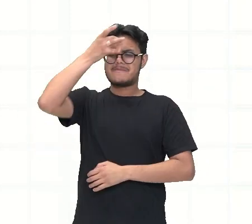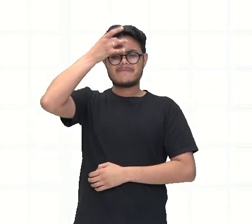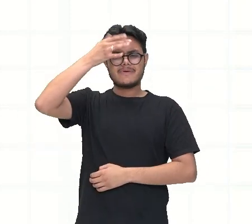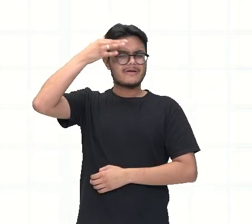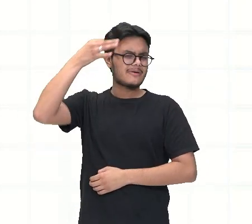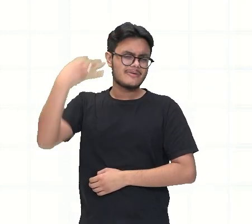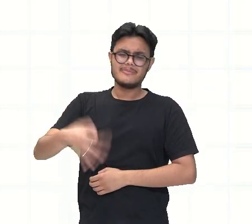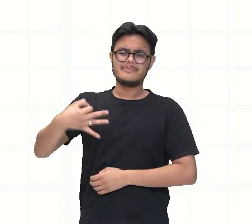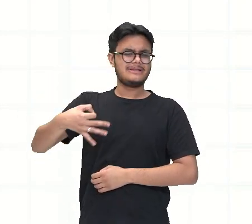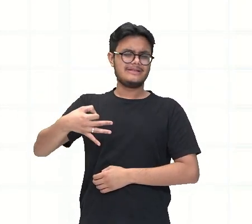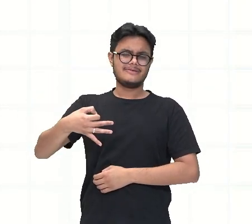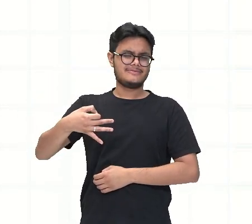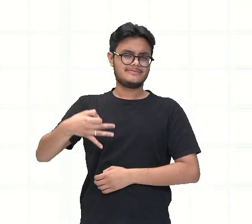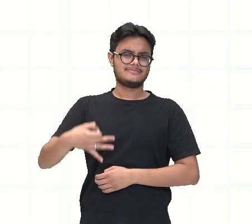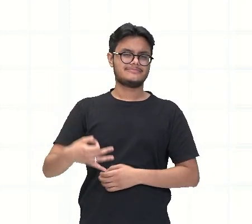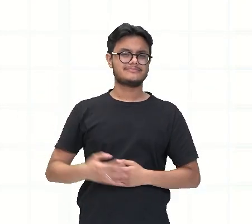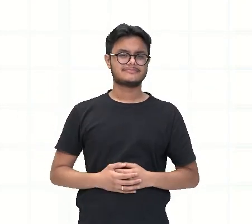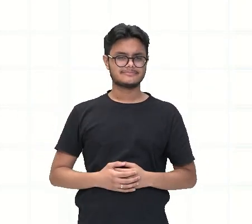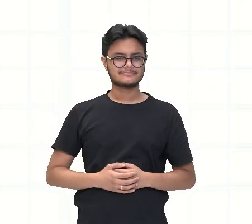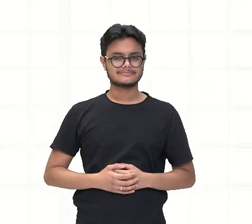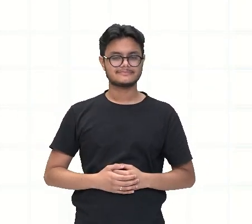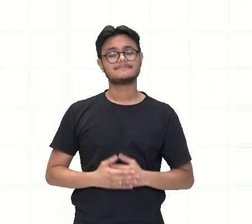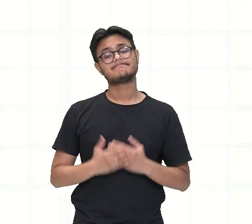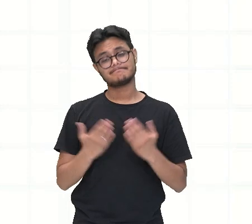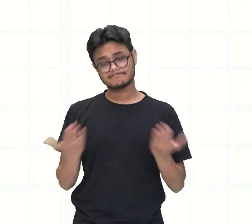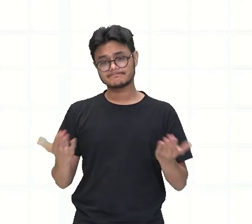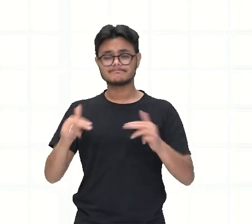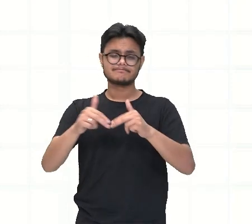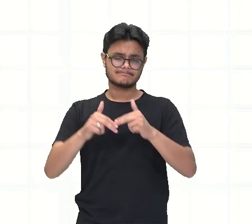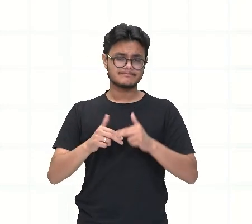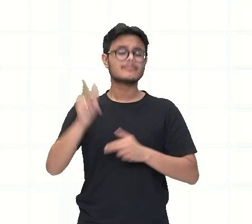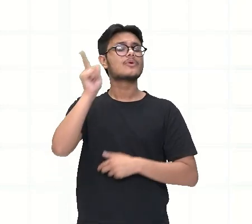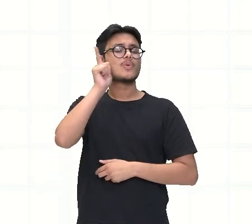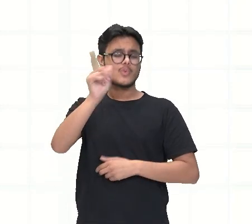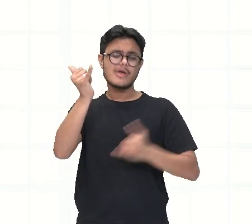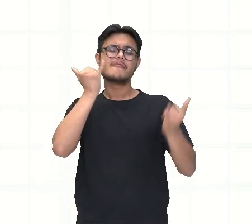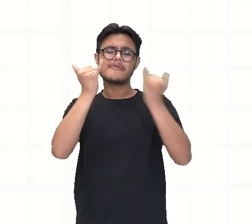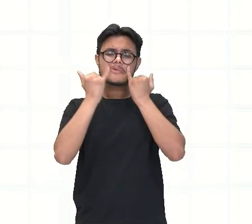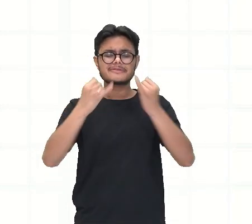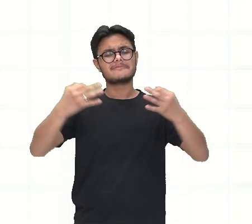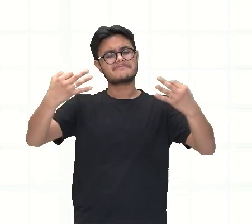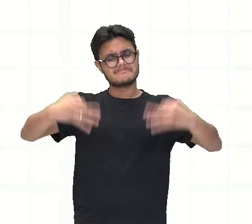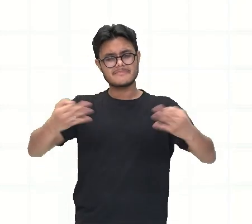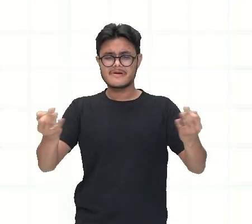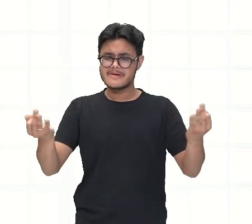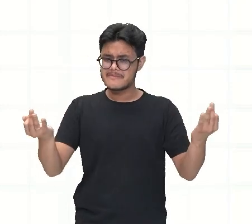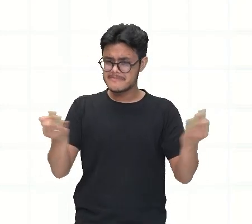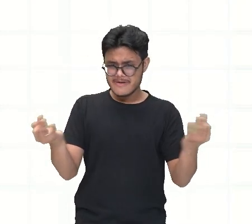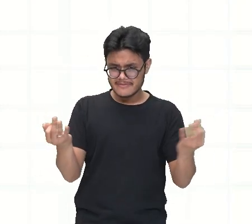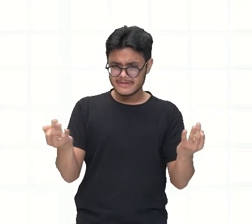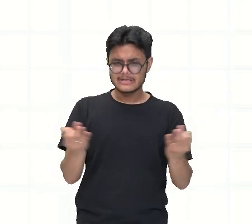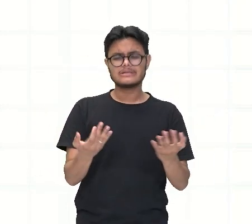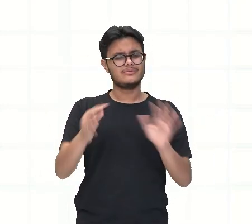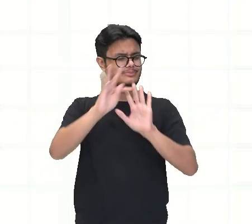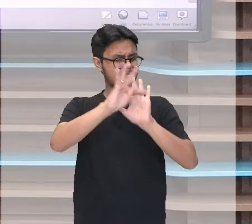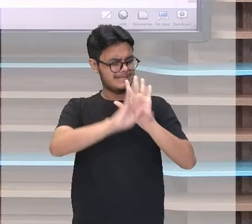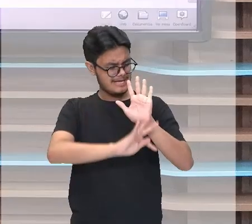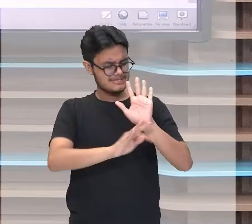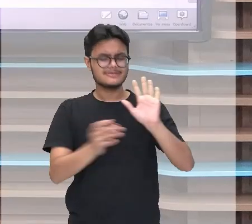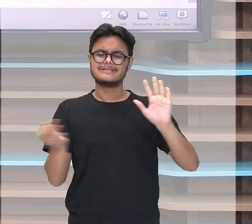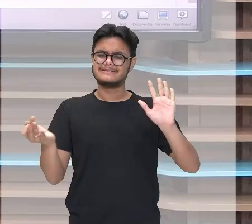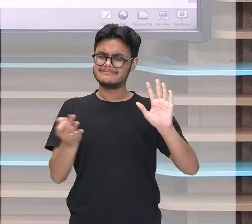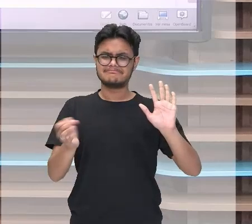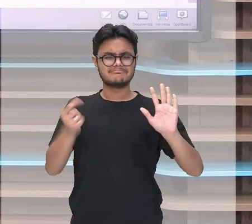algo que foi dito anteriormente e conseguimos recuperar a informação, né? Então o texto fica coeso e sem